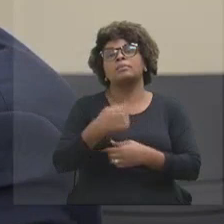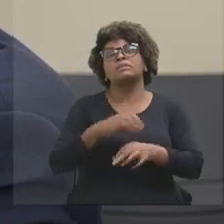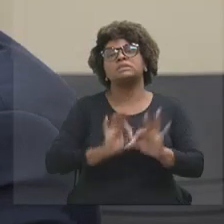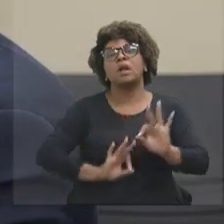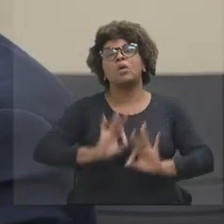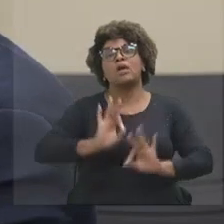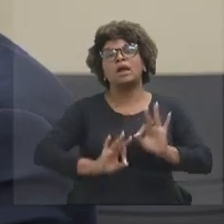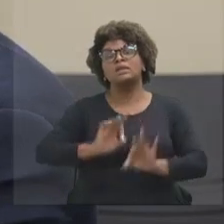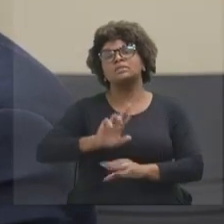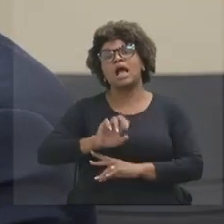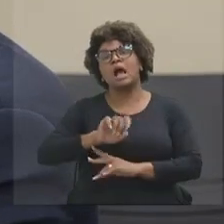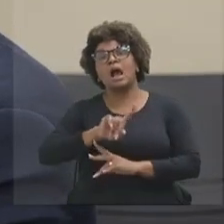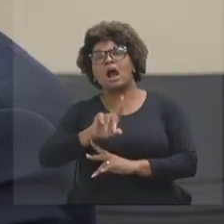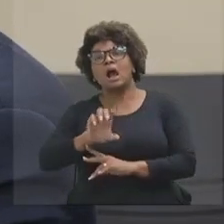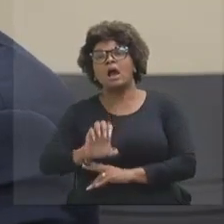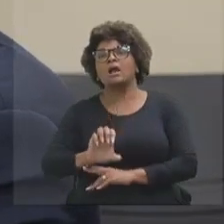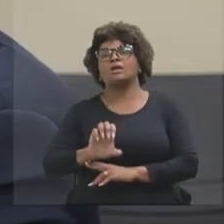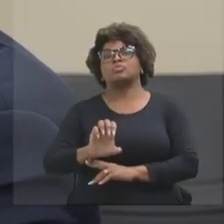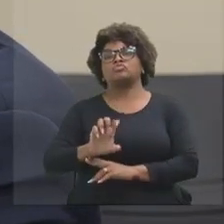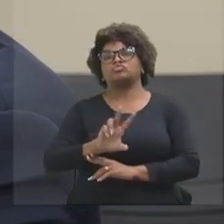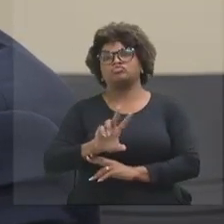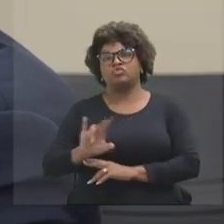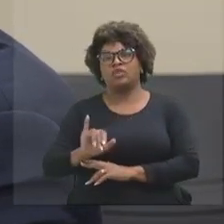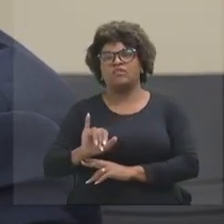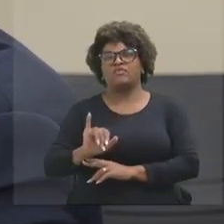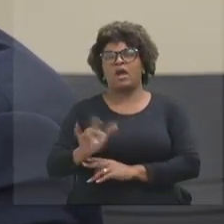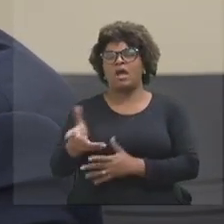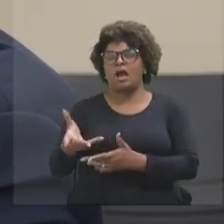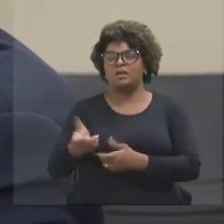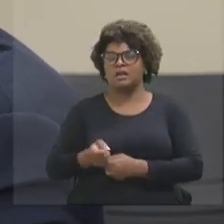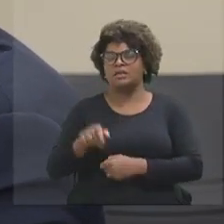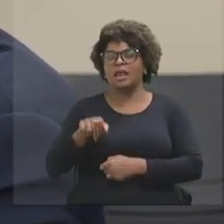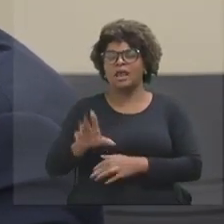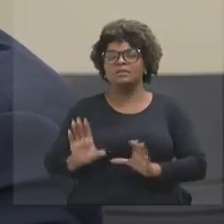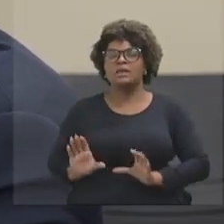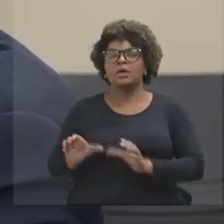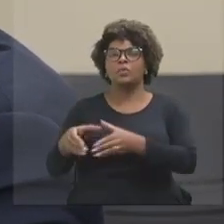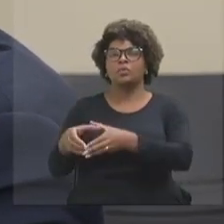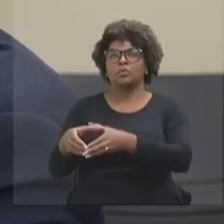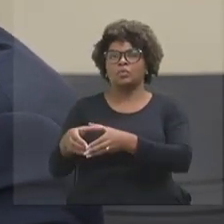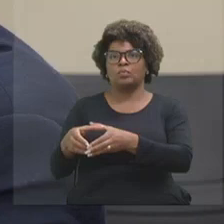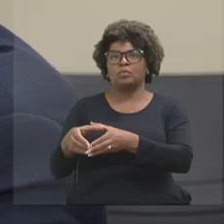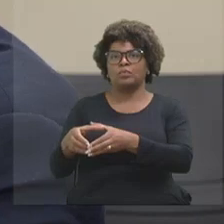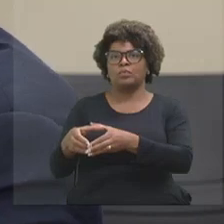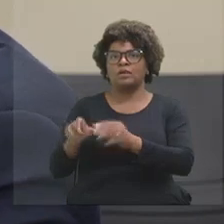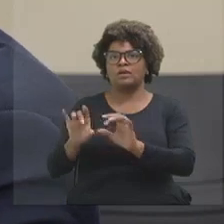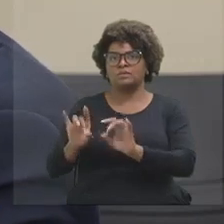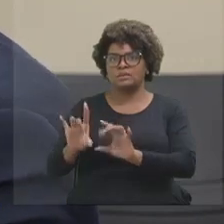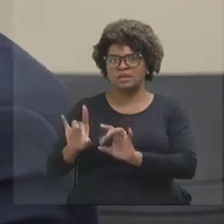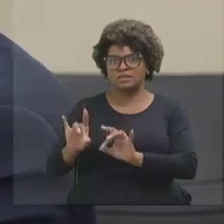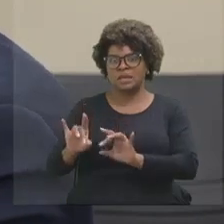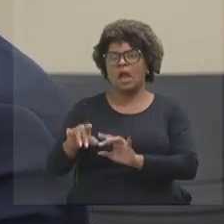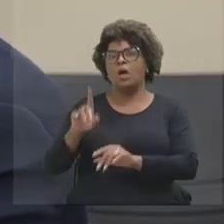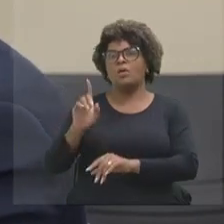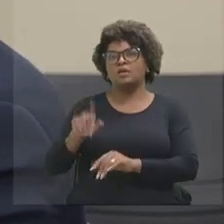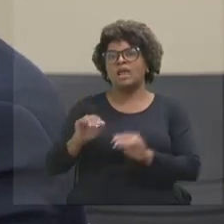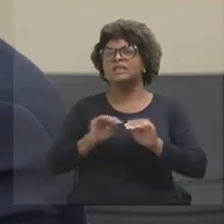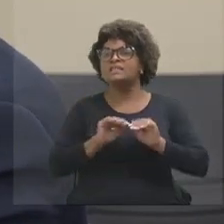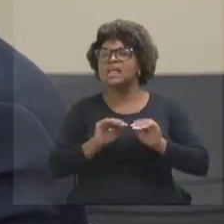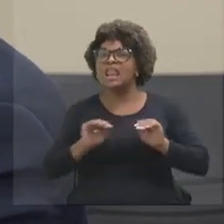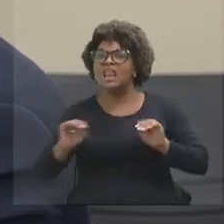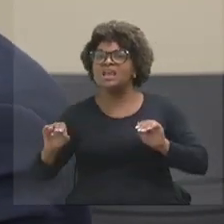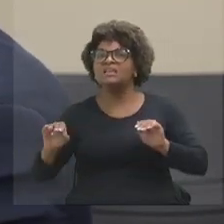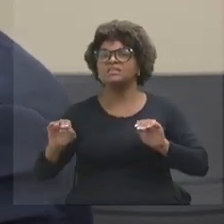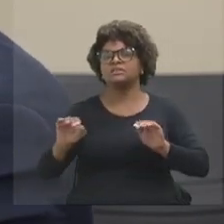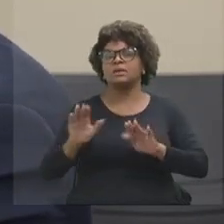obviamente é esse Público especial ele vai fazer parte das da linha de cuidar de forma de forma